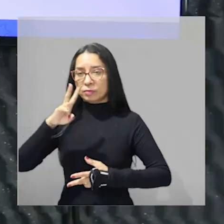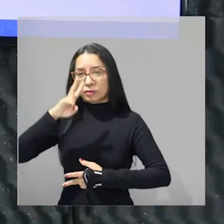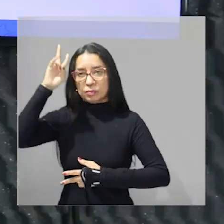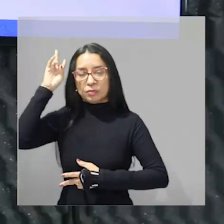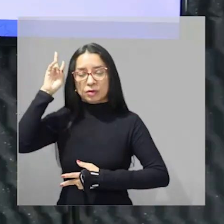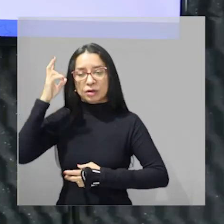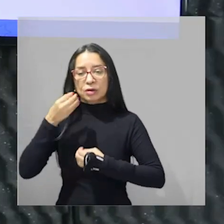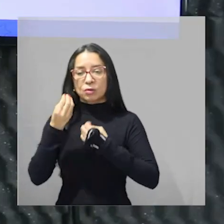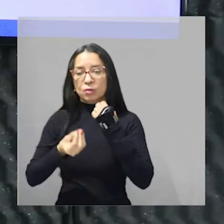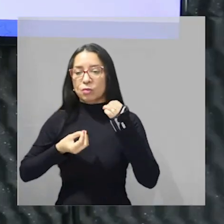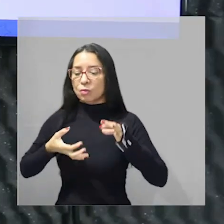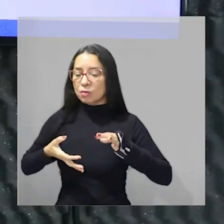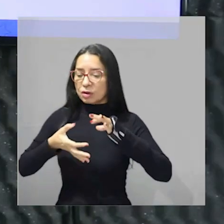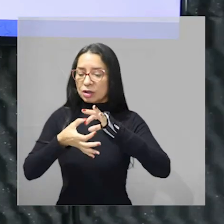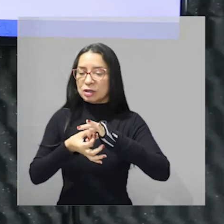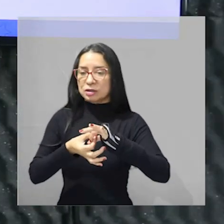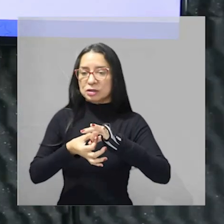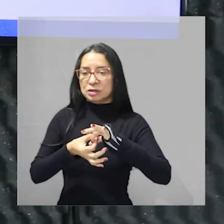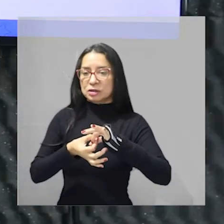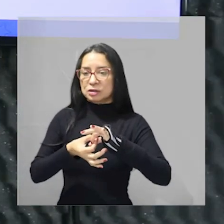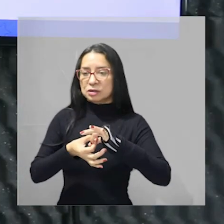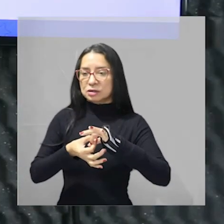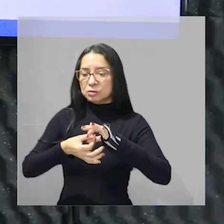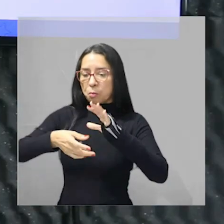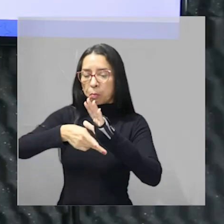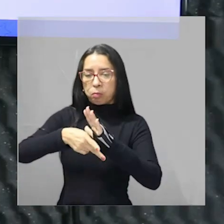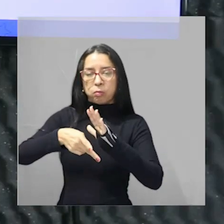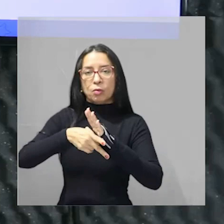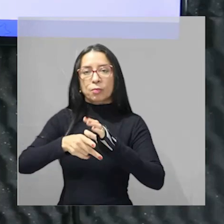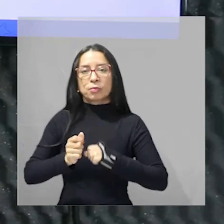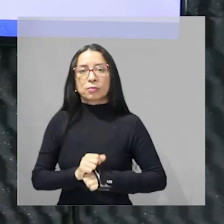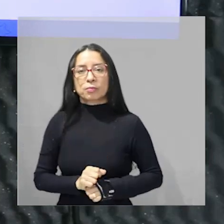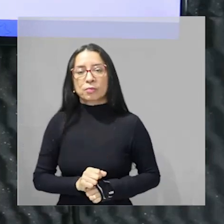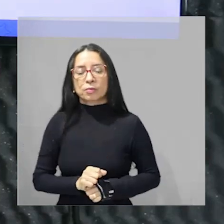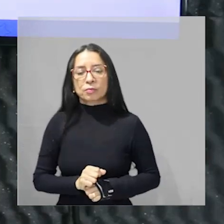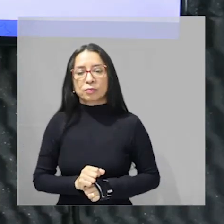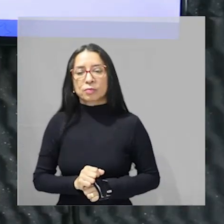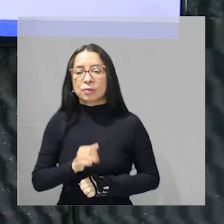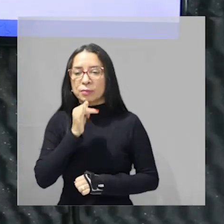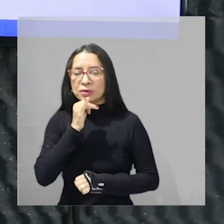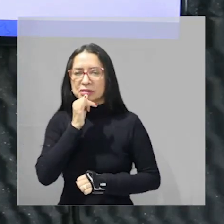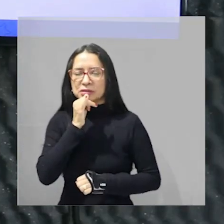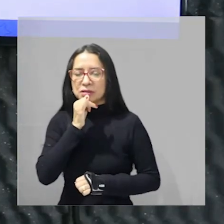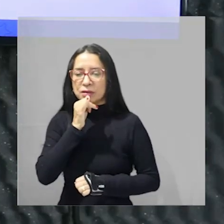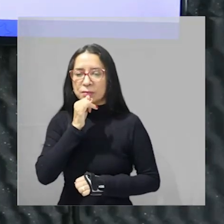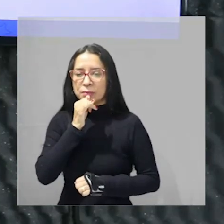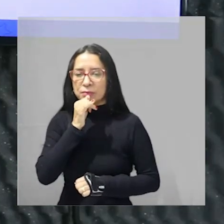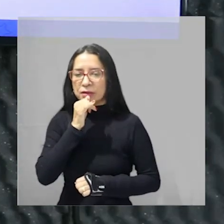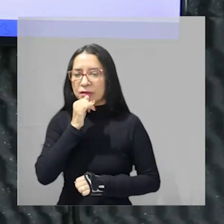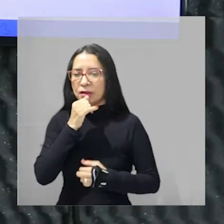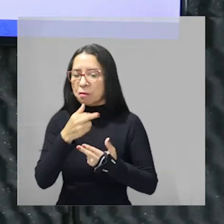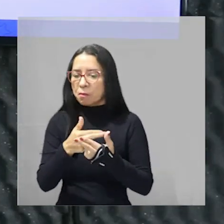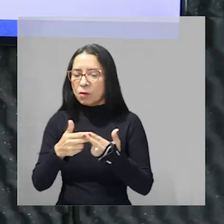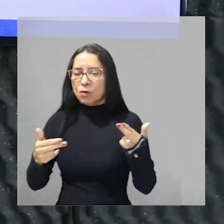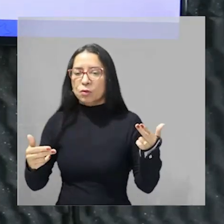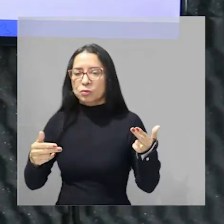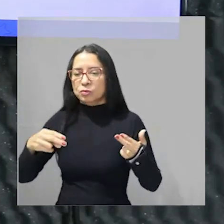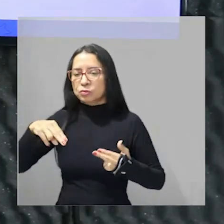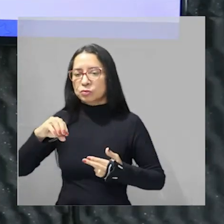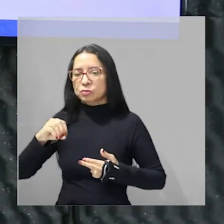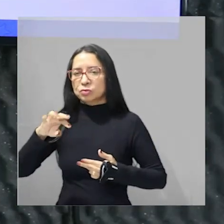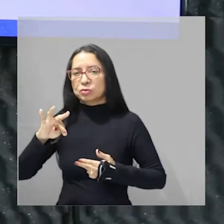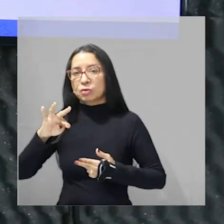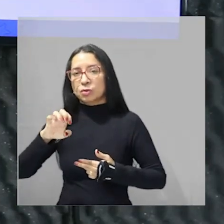gente vincula algo muito específico, tá certo? Dizer assim, ó, produtos norte-americanos, ou então, por exemplo, tudo,